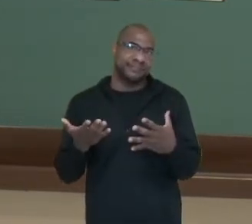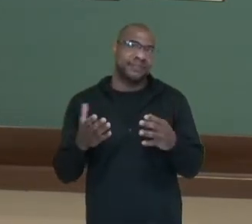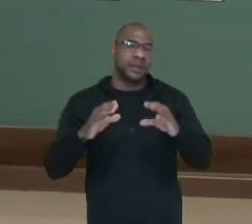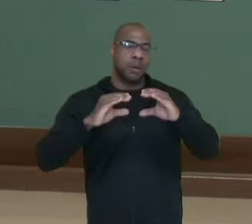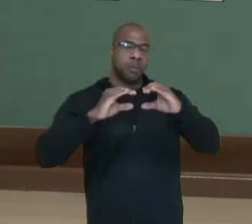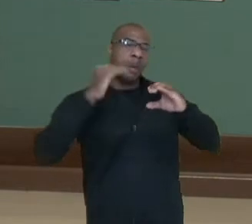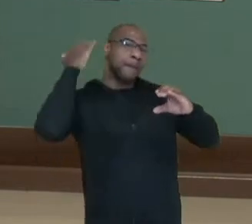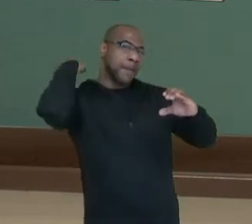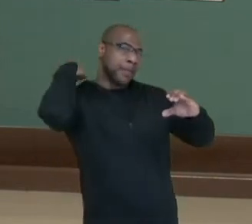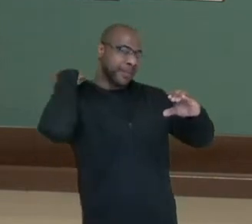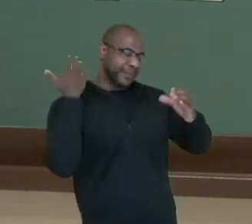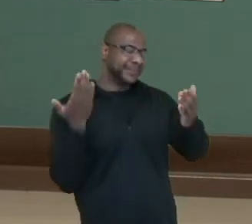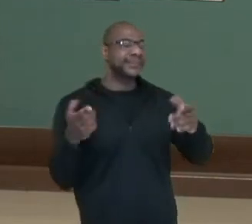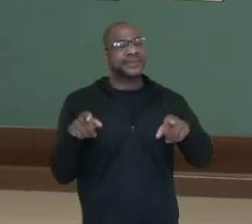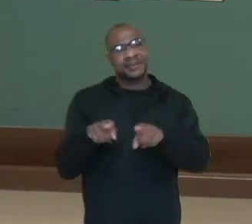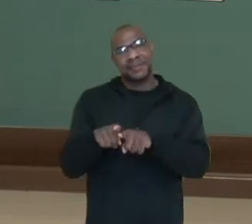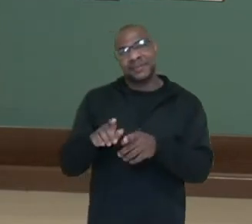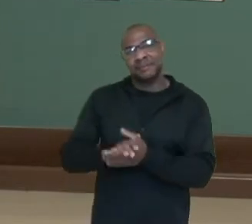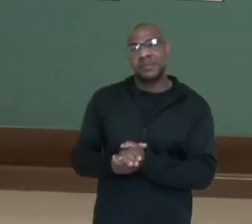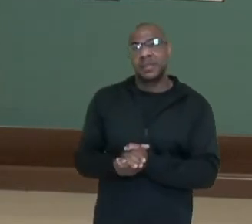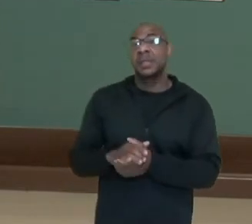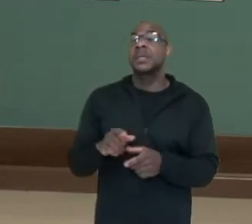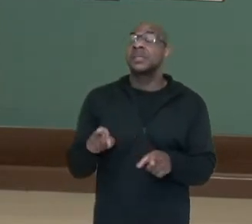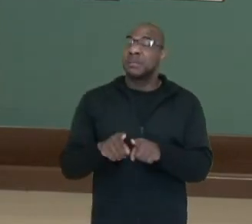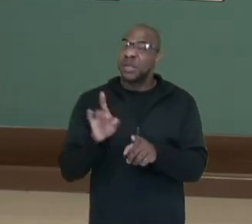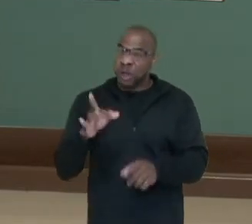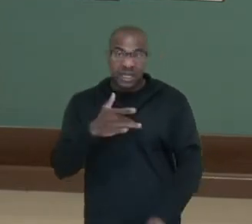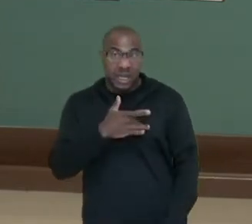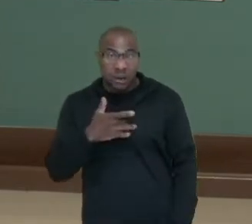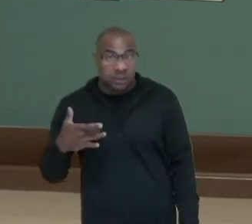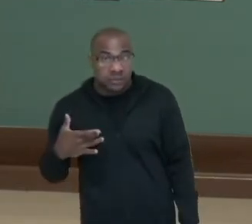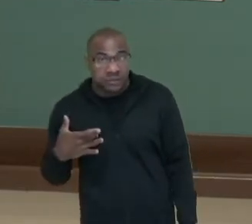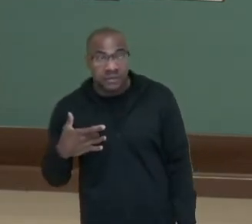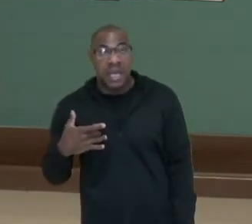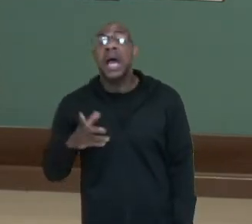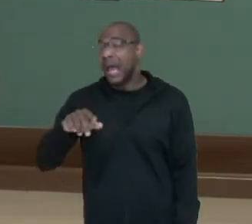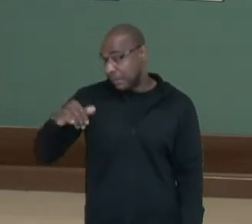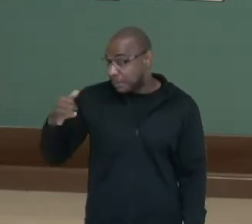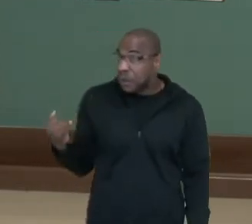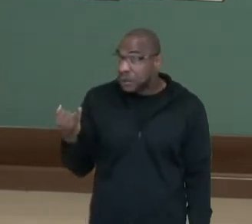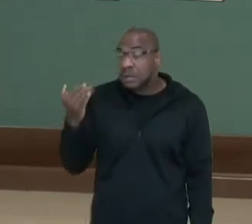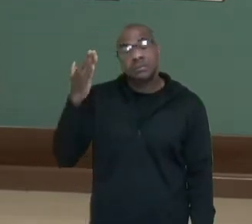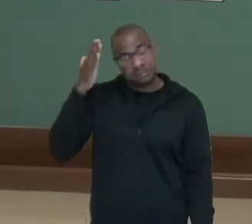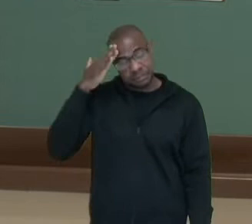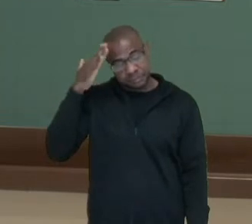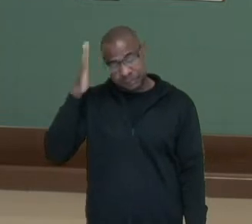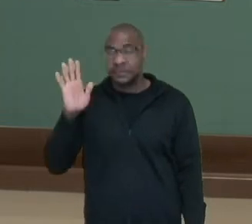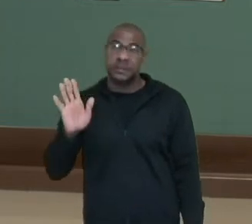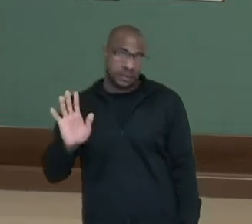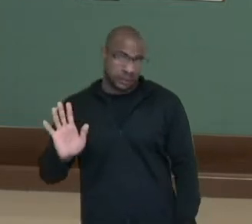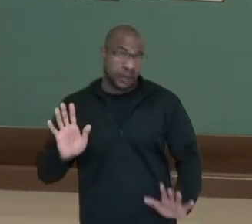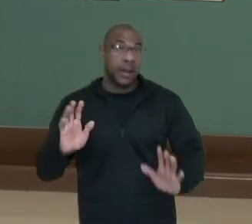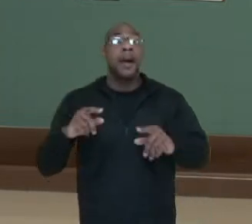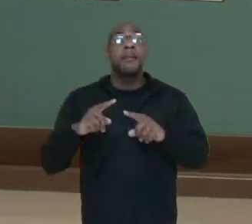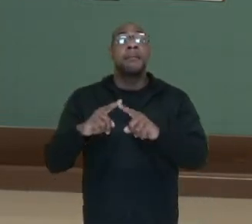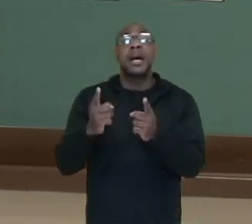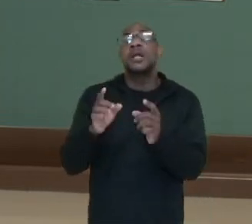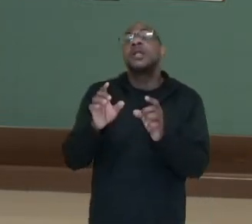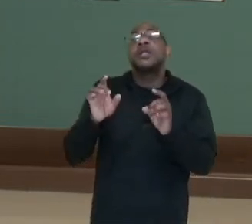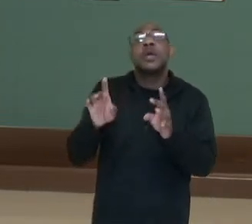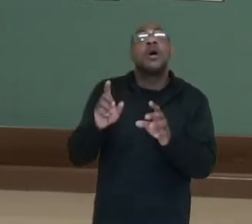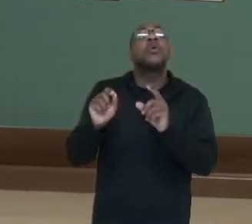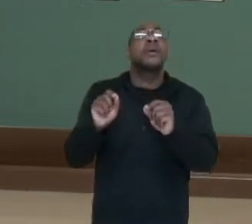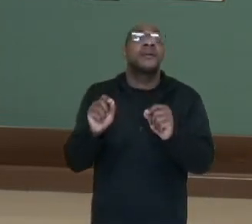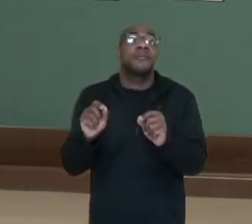somente pensando nessa questão da saúde, embora seja, né, uma das mais importantes, mas nós não podemos também